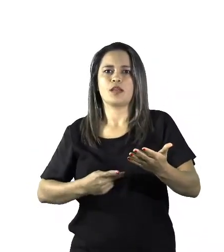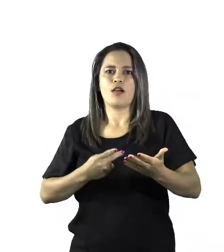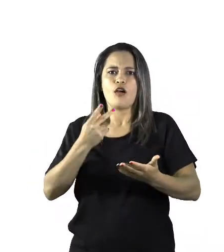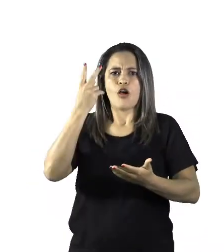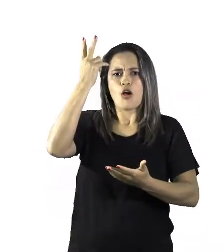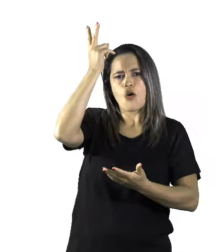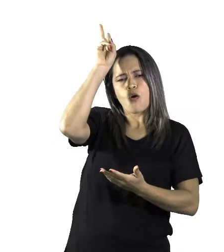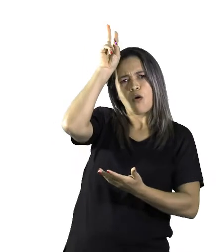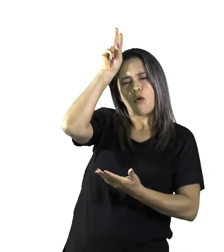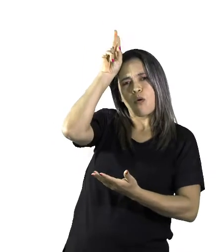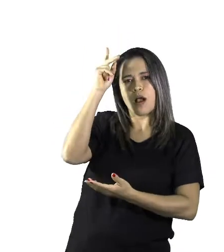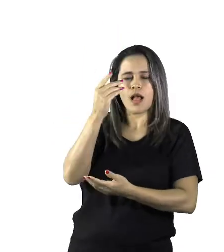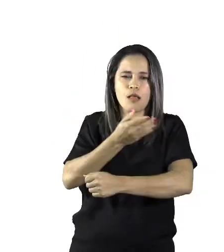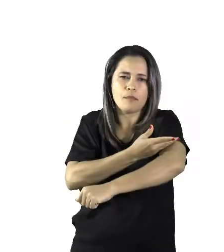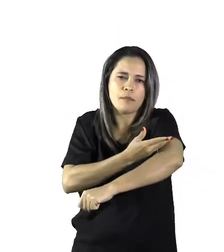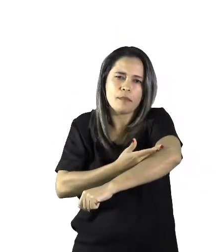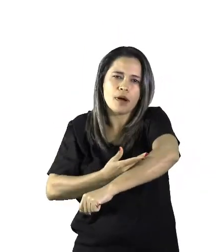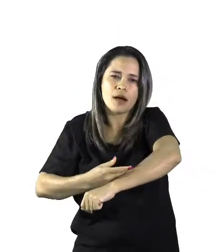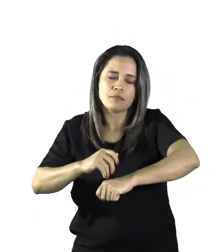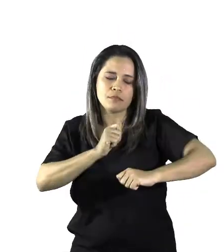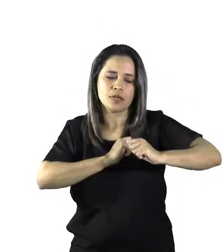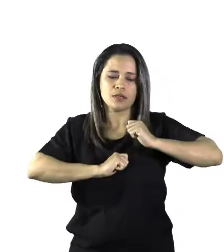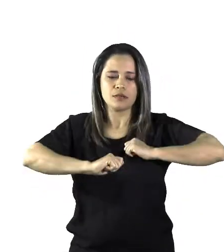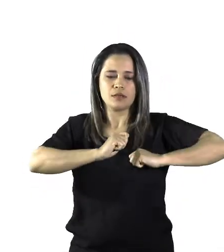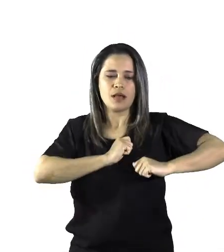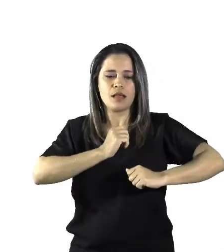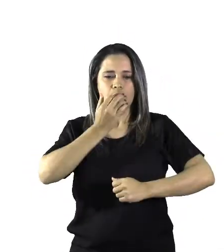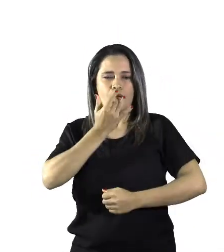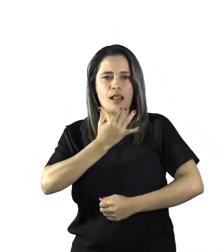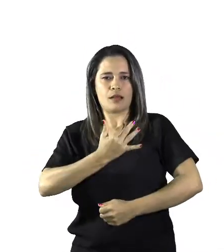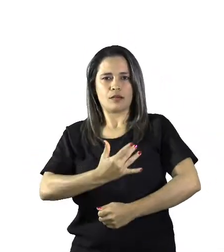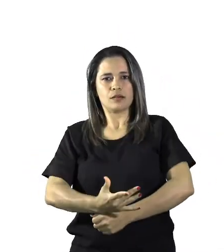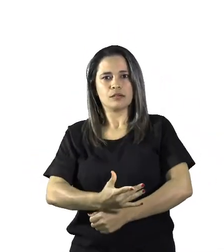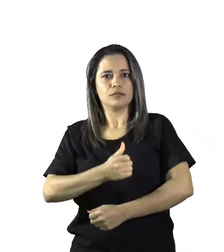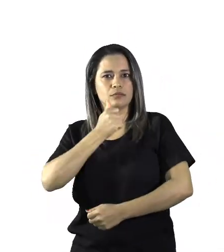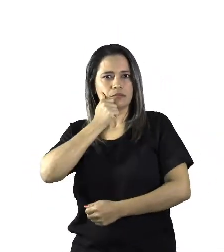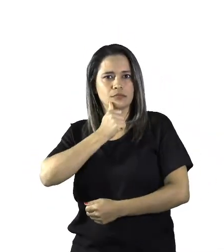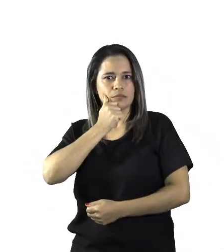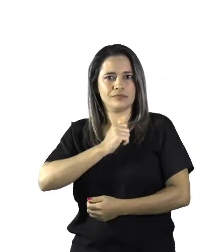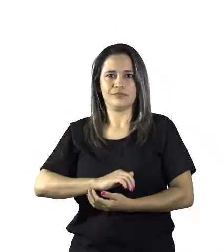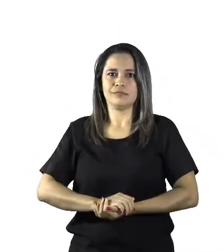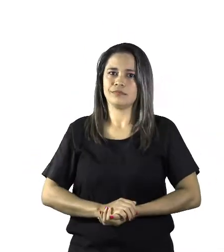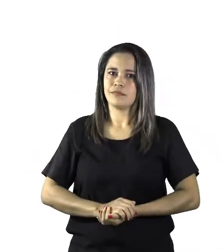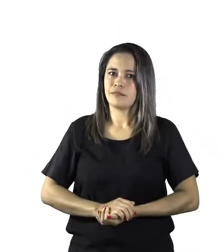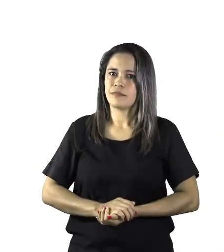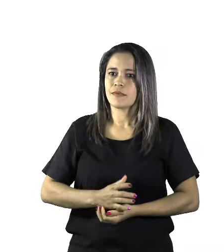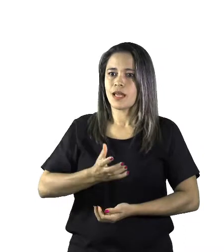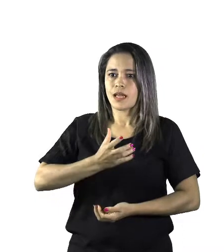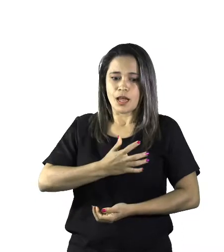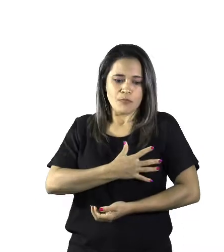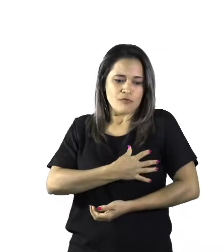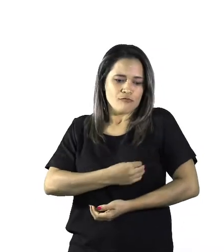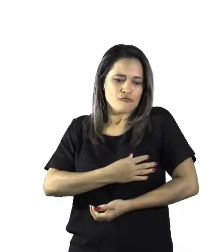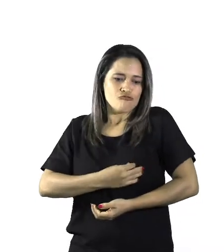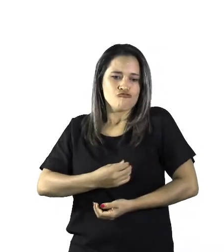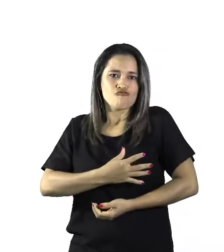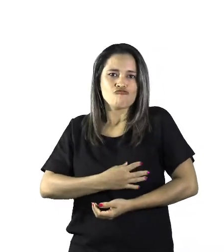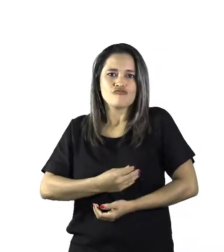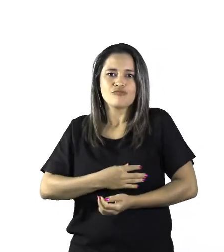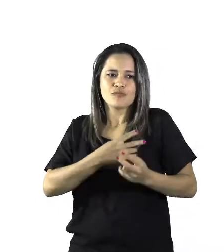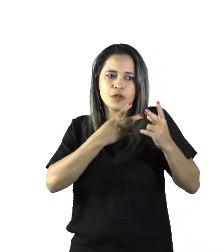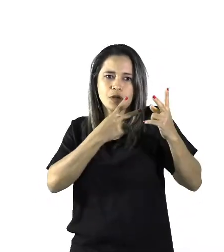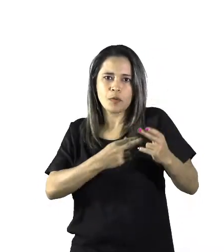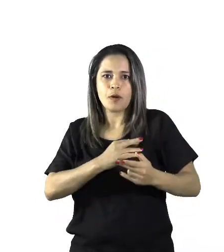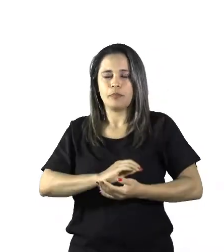branco, apaixonado pela cor da menina, quer uma filhinha igual a ela. Mãe da